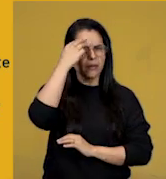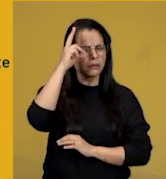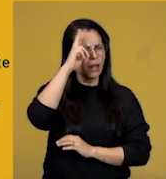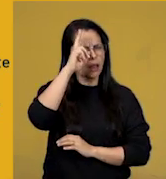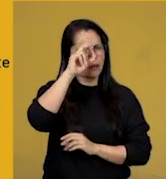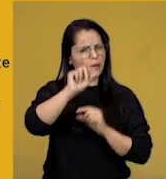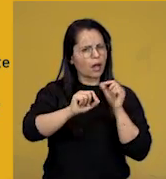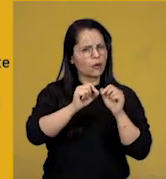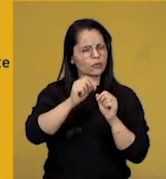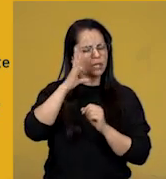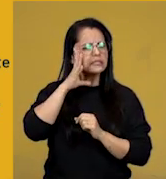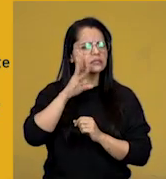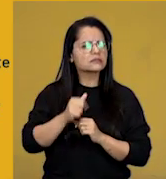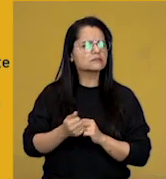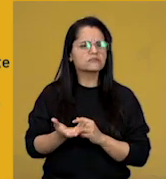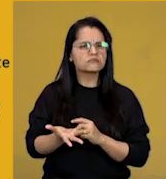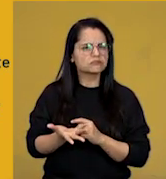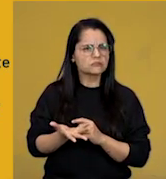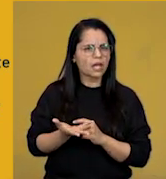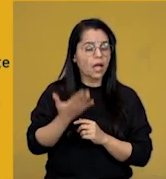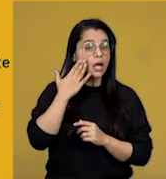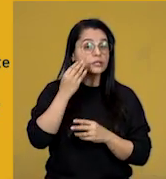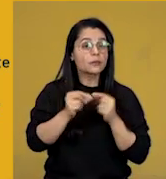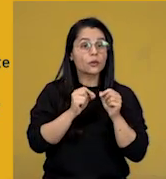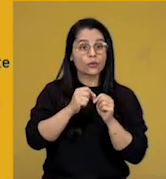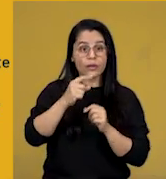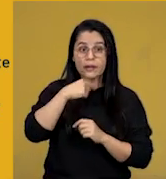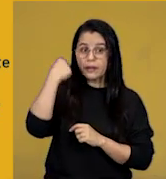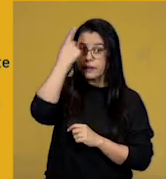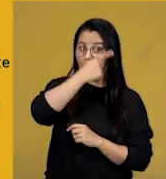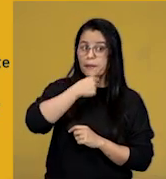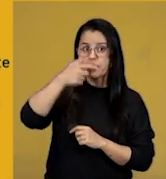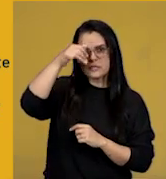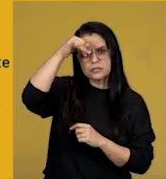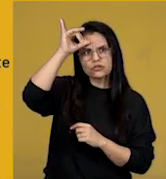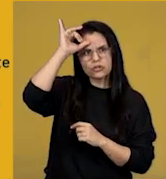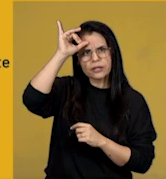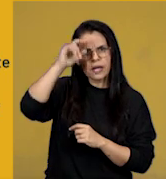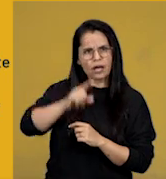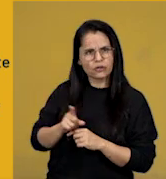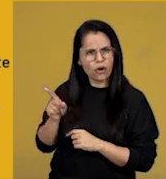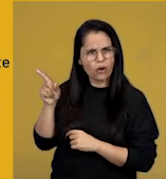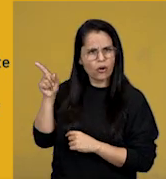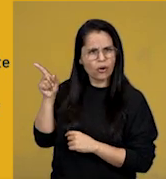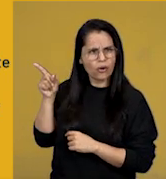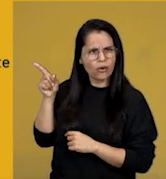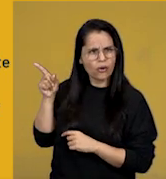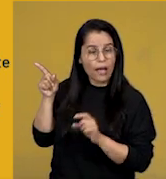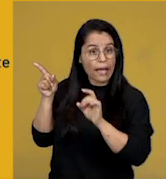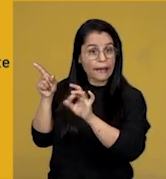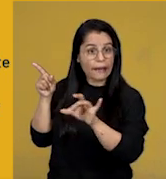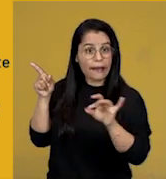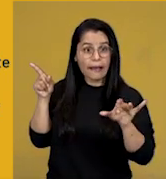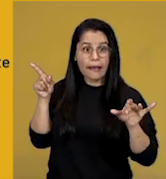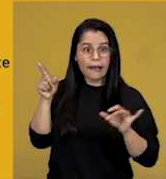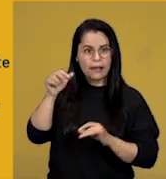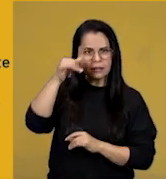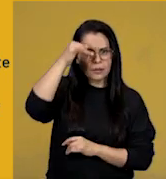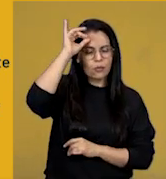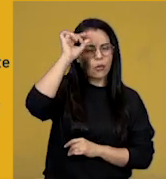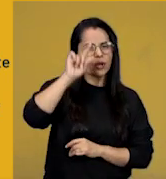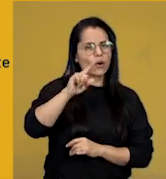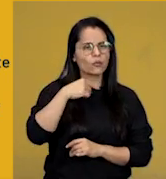do todo. Cabeça de gado. Cada boi a gente chama de uma cabeça de